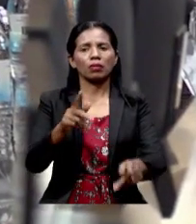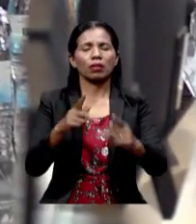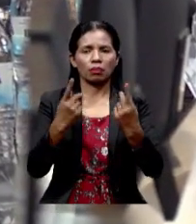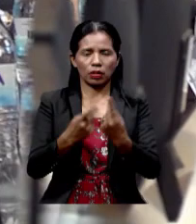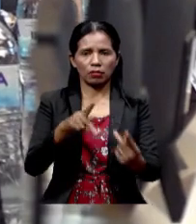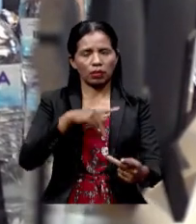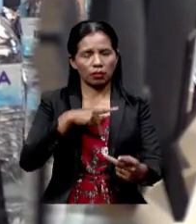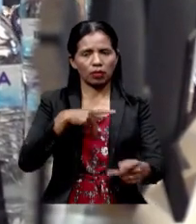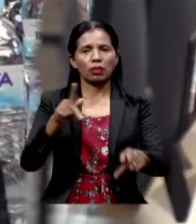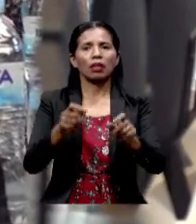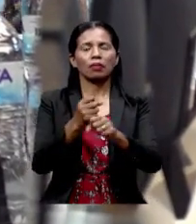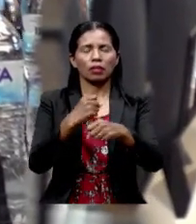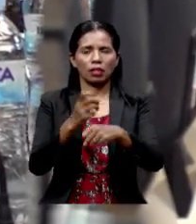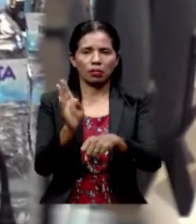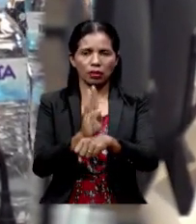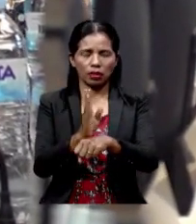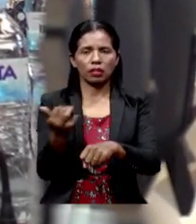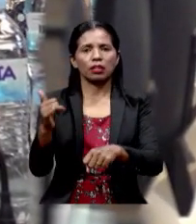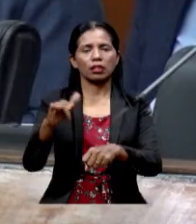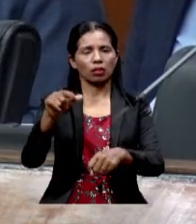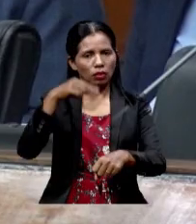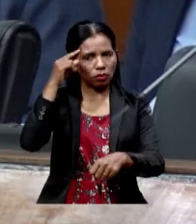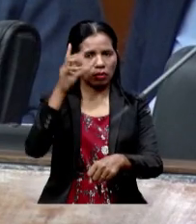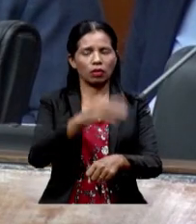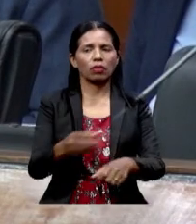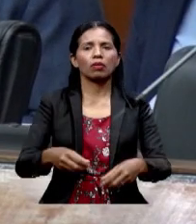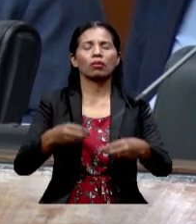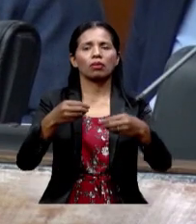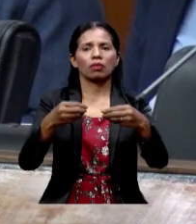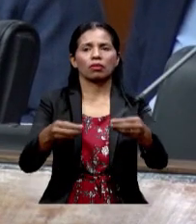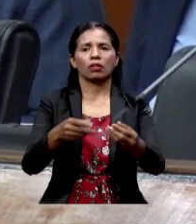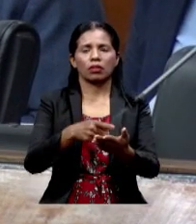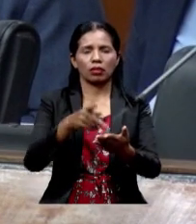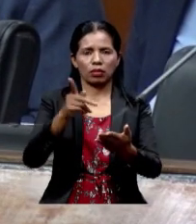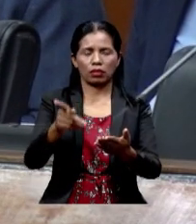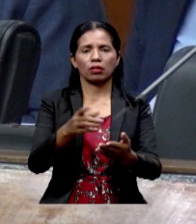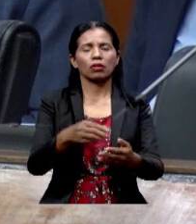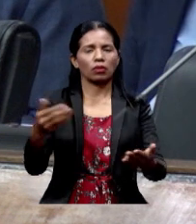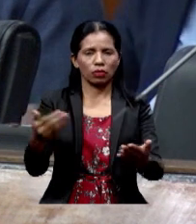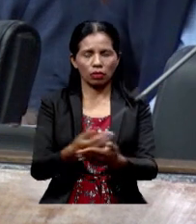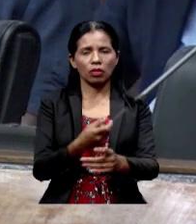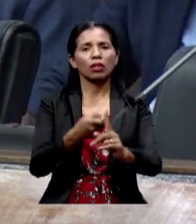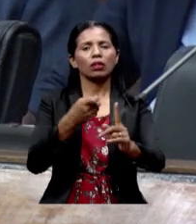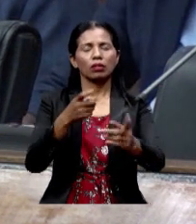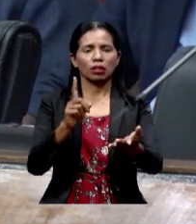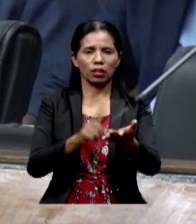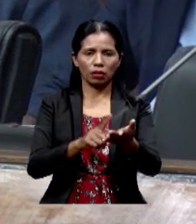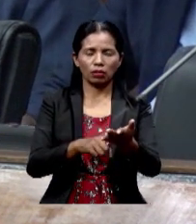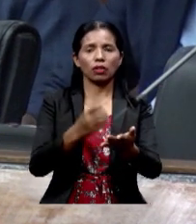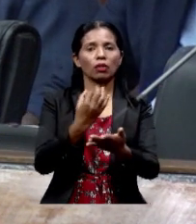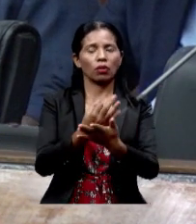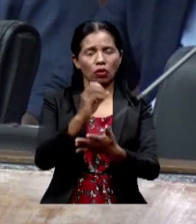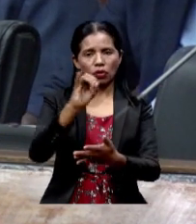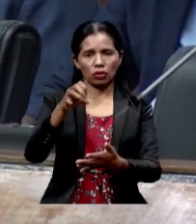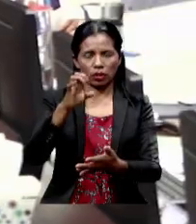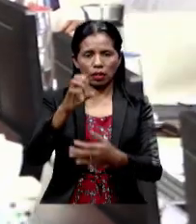no negociante sira. No governo anterior MOS introduz imposto seletivo consumo fon lihusi debate orçamento geral